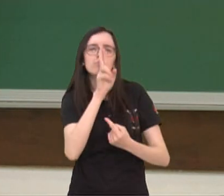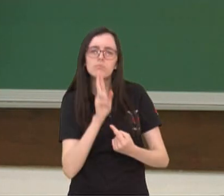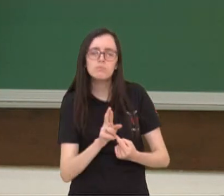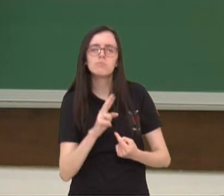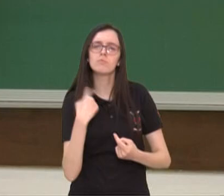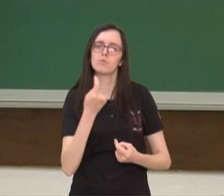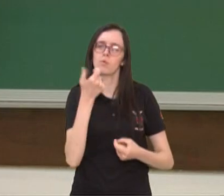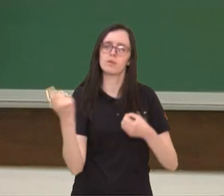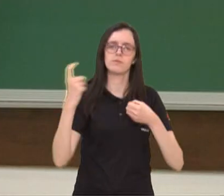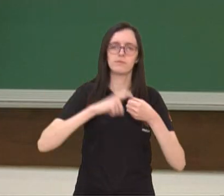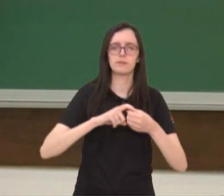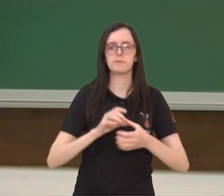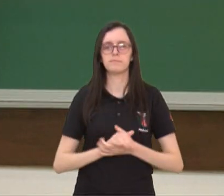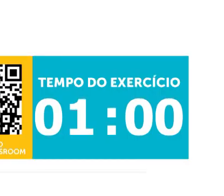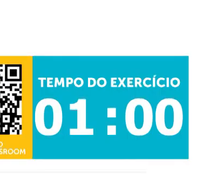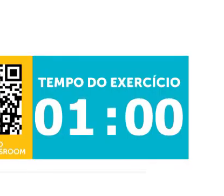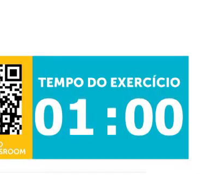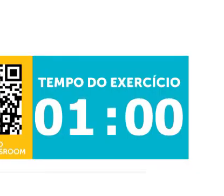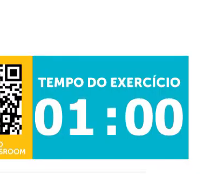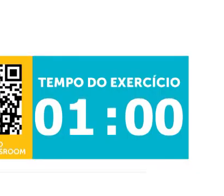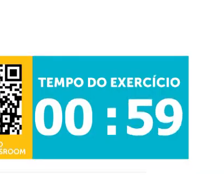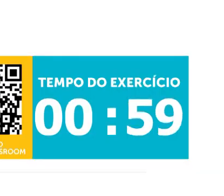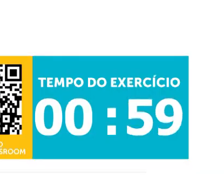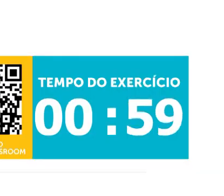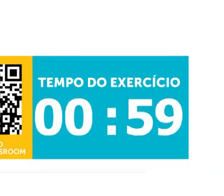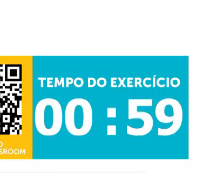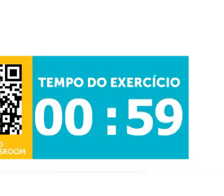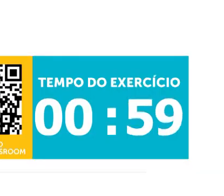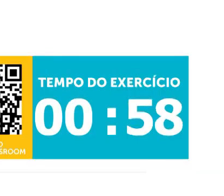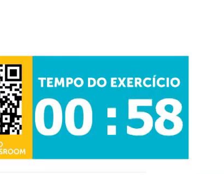e nós já voltamos.